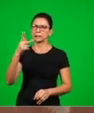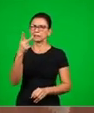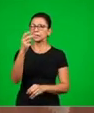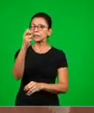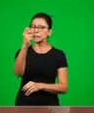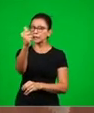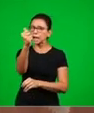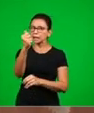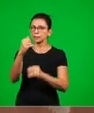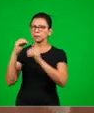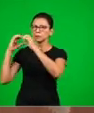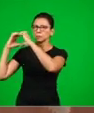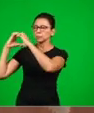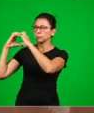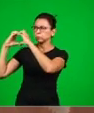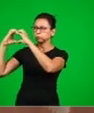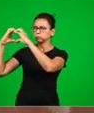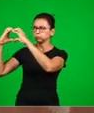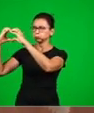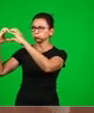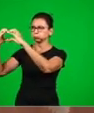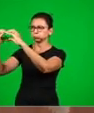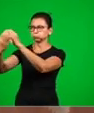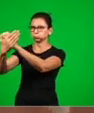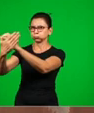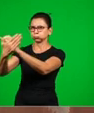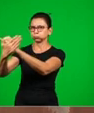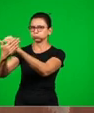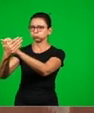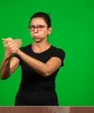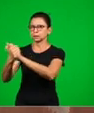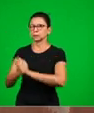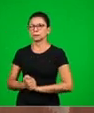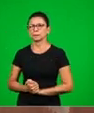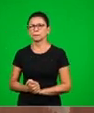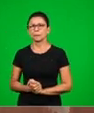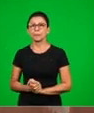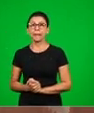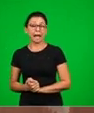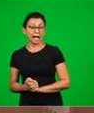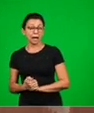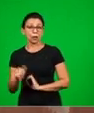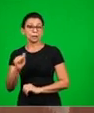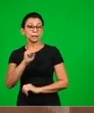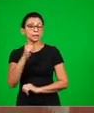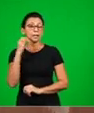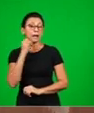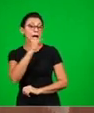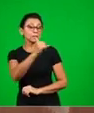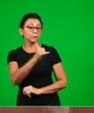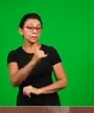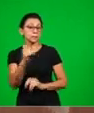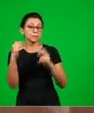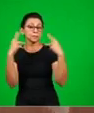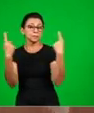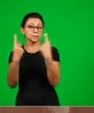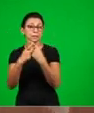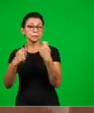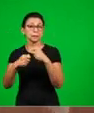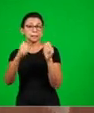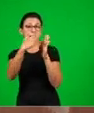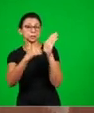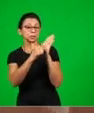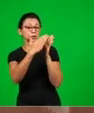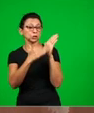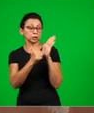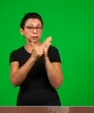pintar duas brochadas de tinta branca, porque alguém vai se casar, mandar chamar o presbitério. Não é isso, não. O pastor toma conta